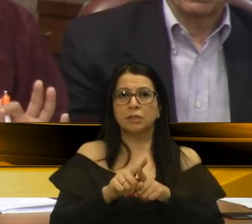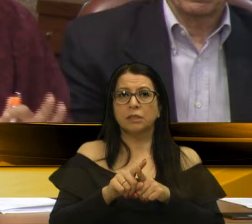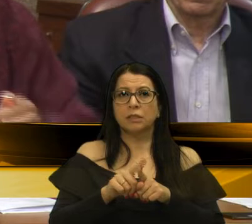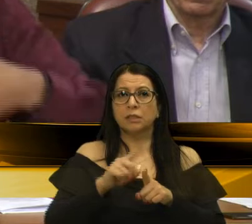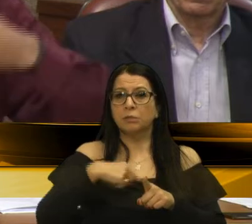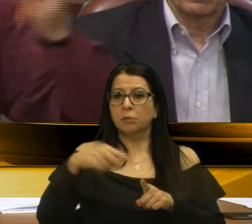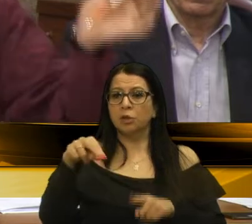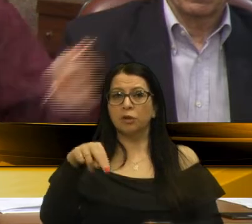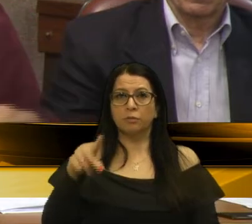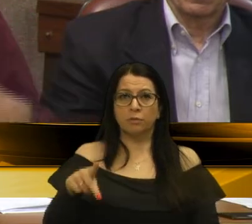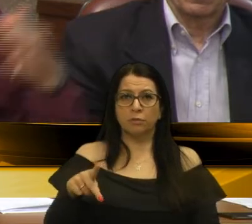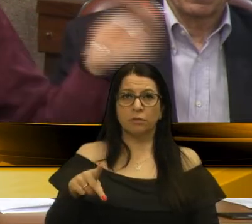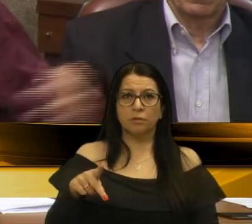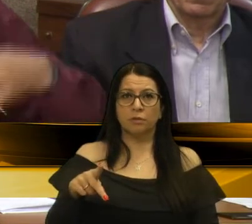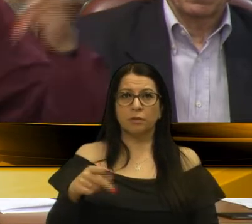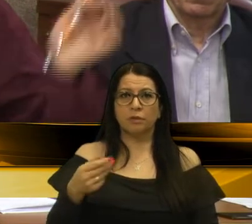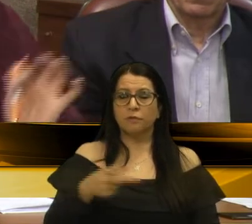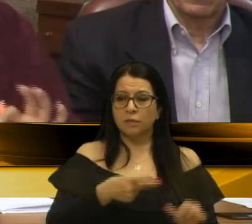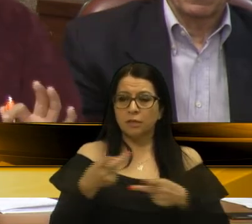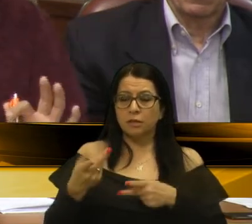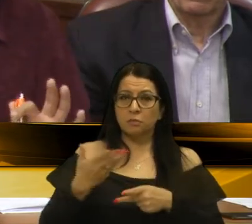Nova Petrópolis, sendo um amigo, parente,